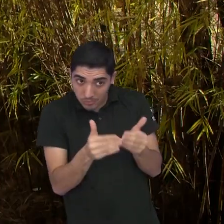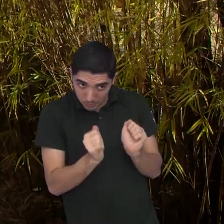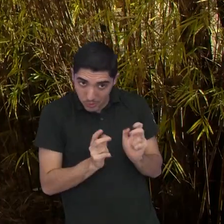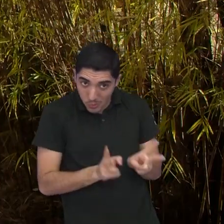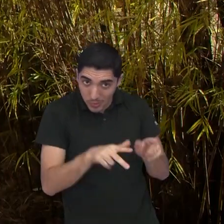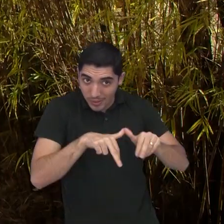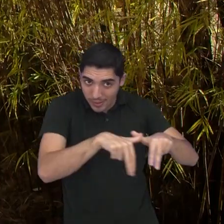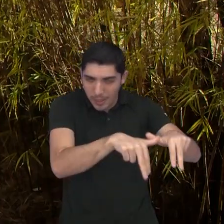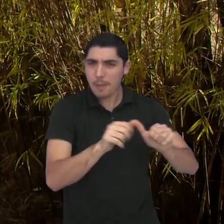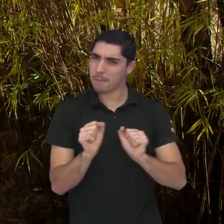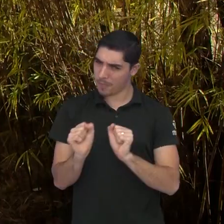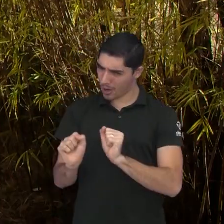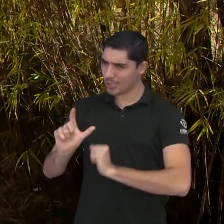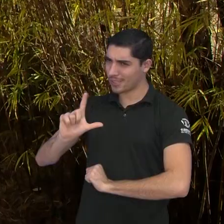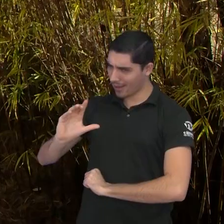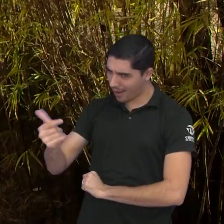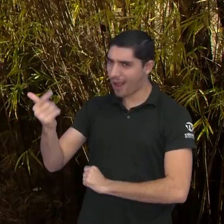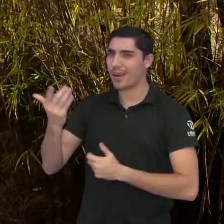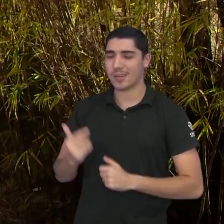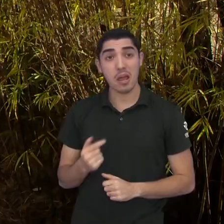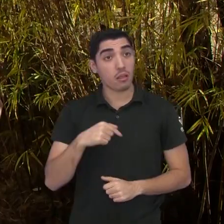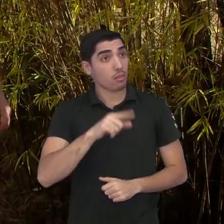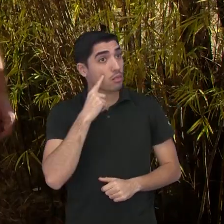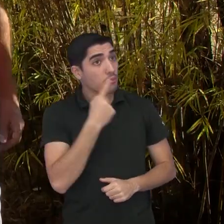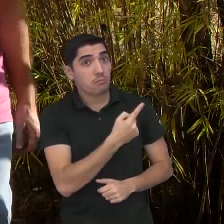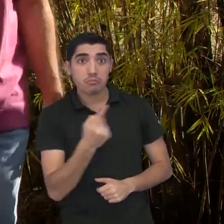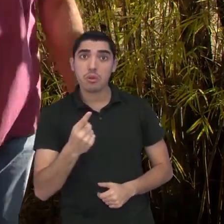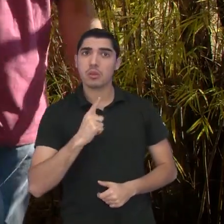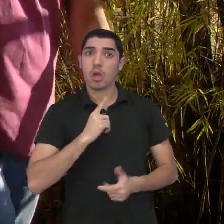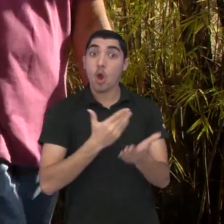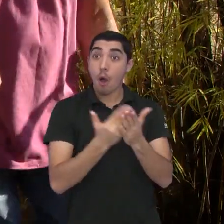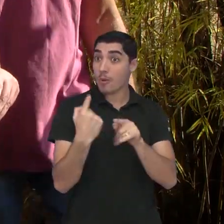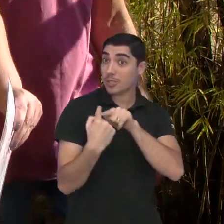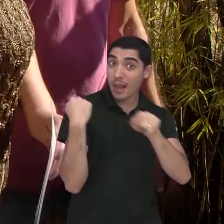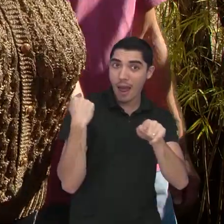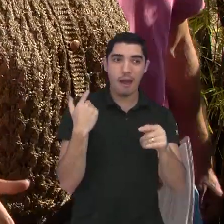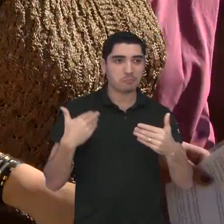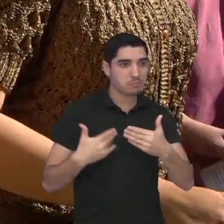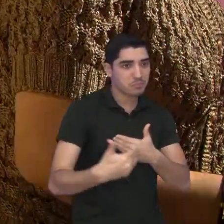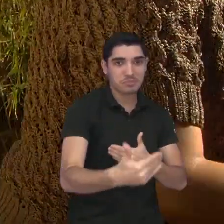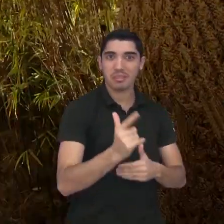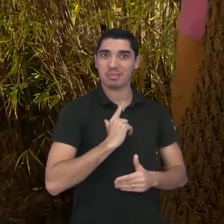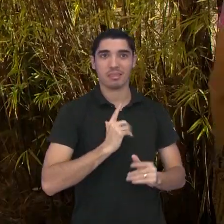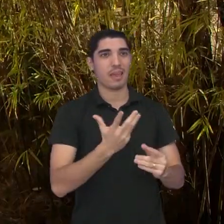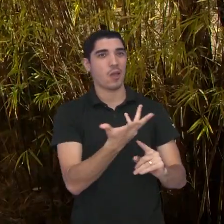Evaldo, sim, posso continuar? Lógico. Porque a gente tá aqui vendo todas as obras que começam lá no portão.